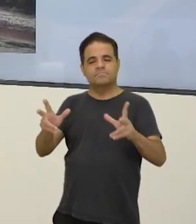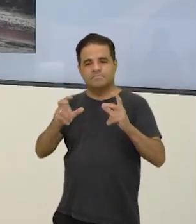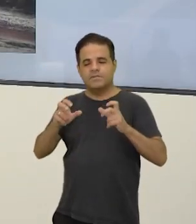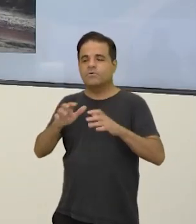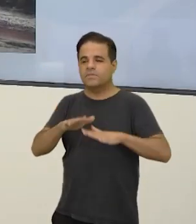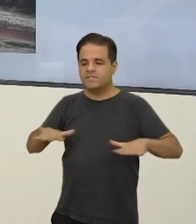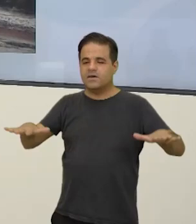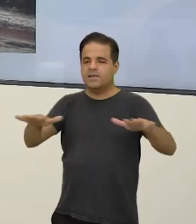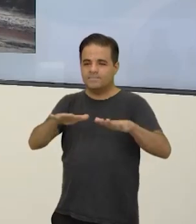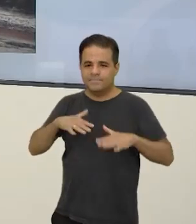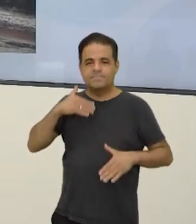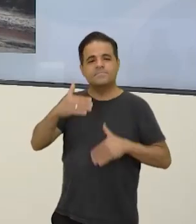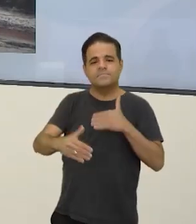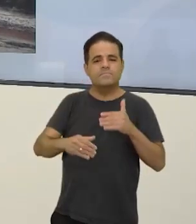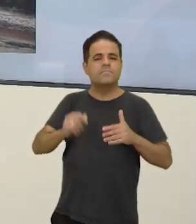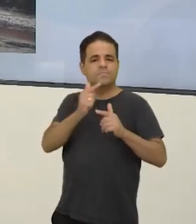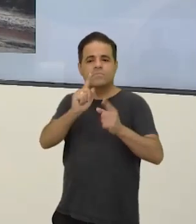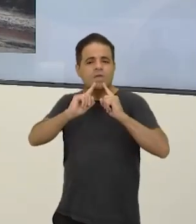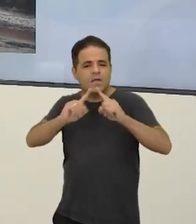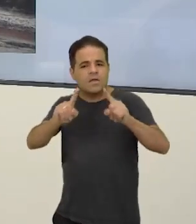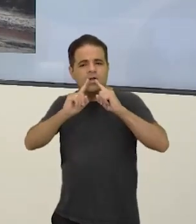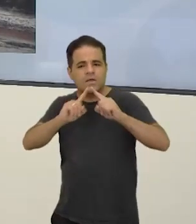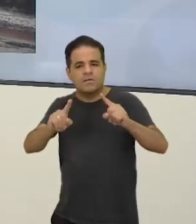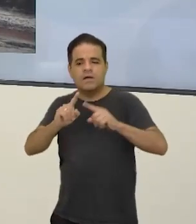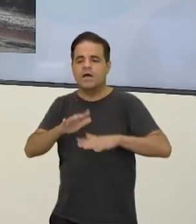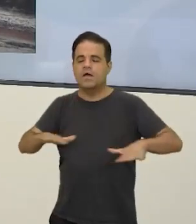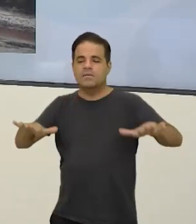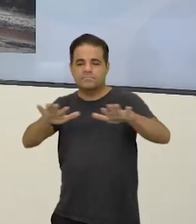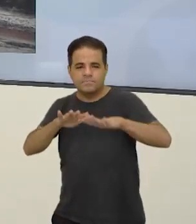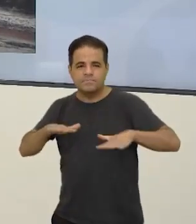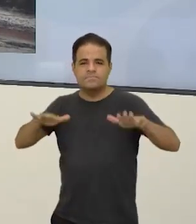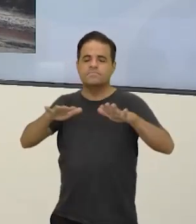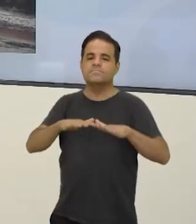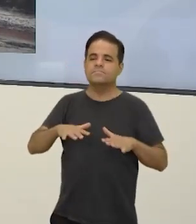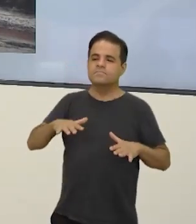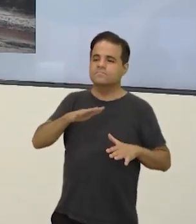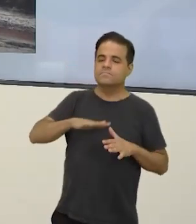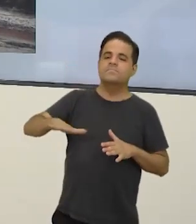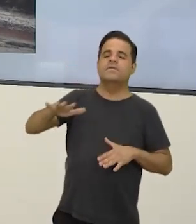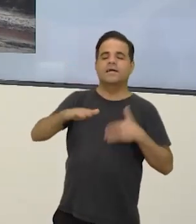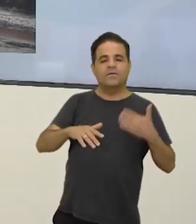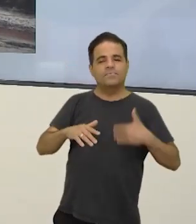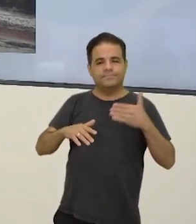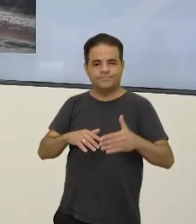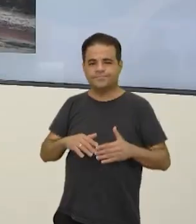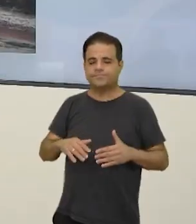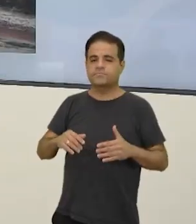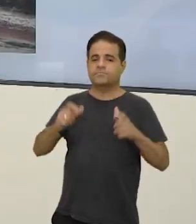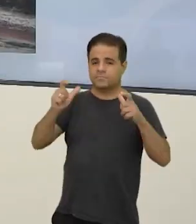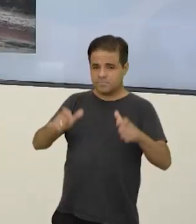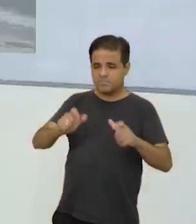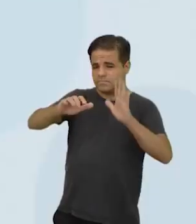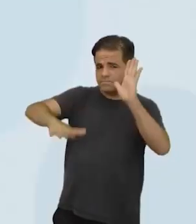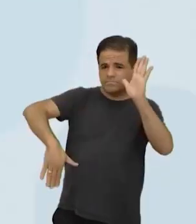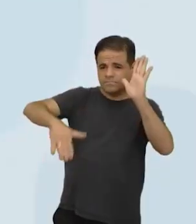nenhum momento ela está reclamando do sol, que está quente demais, em nenhum momento a